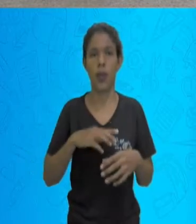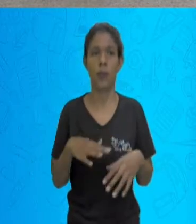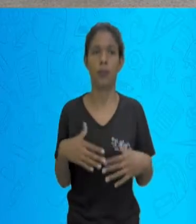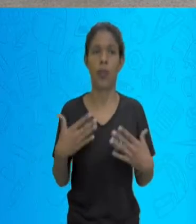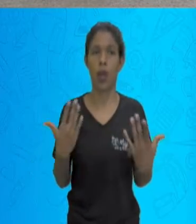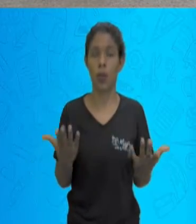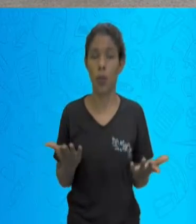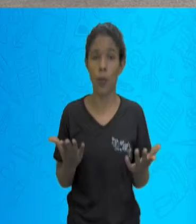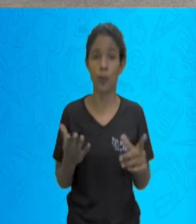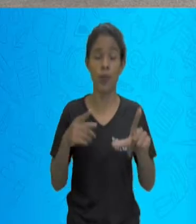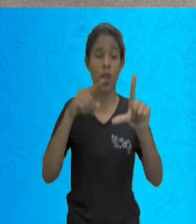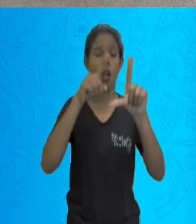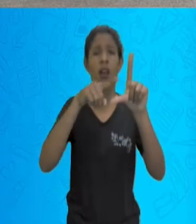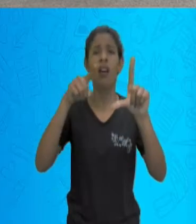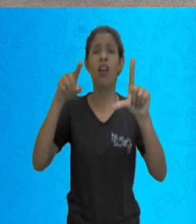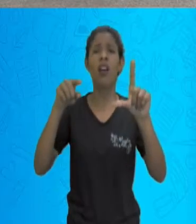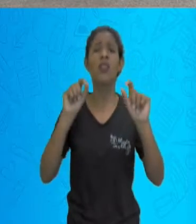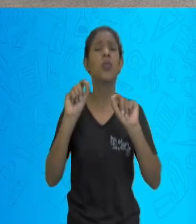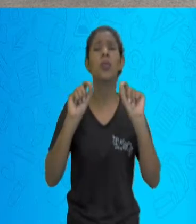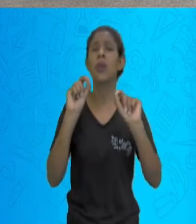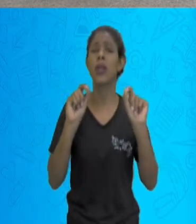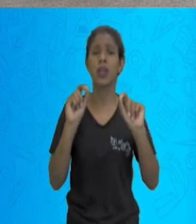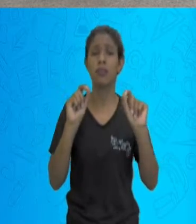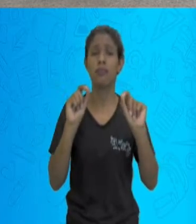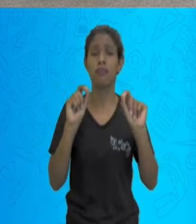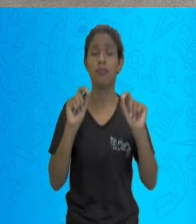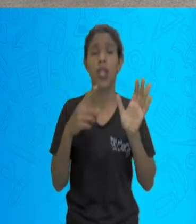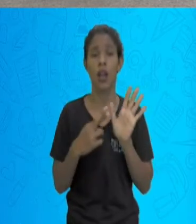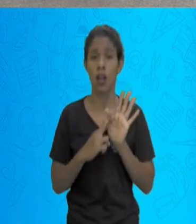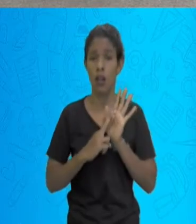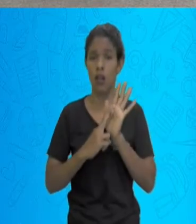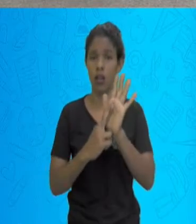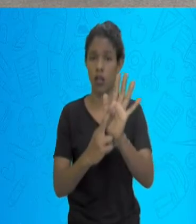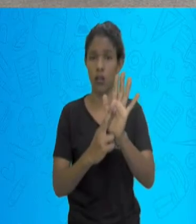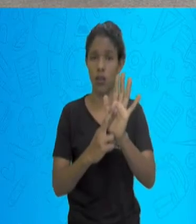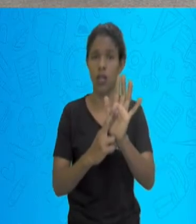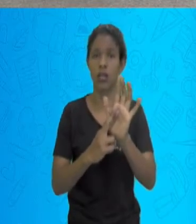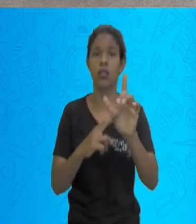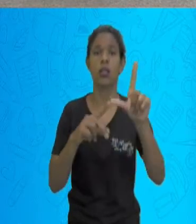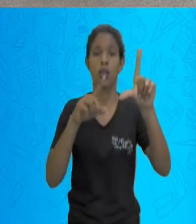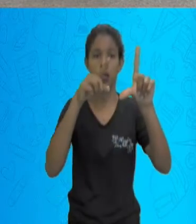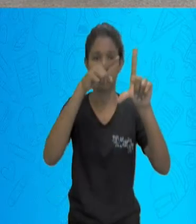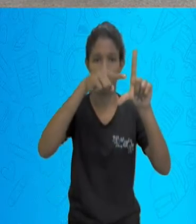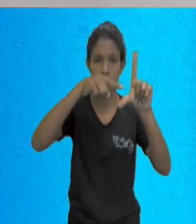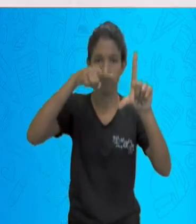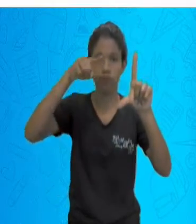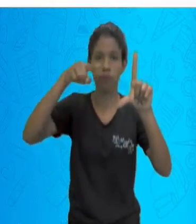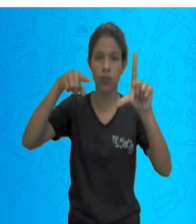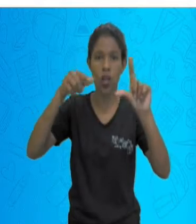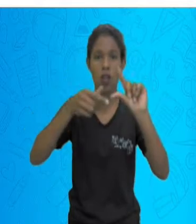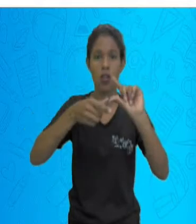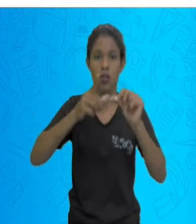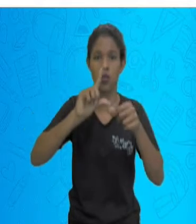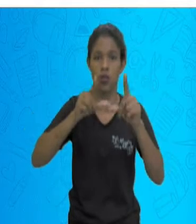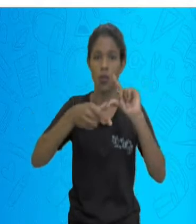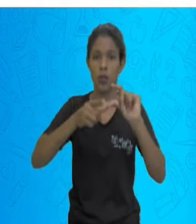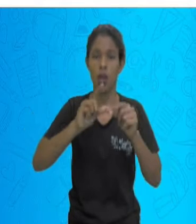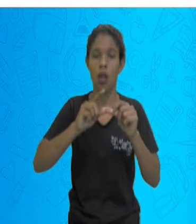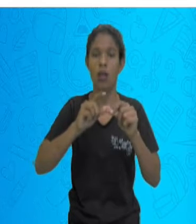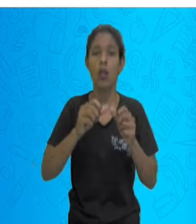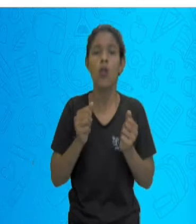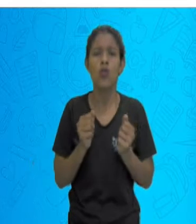O que são gráficos? Gráfico é uma representação geométrica de um conjunto de dados usada